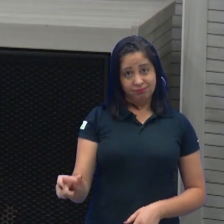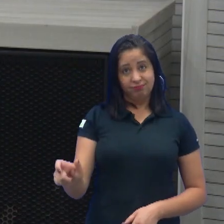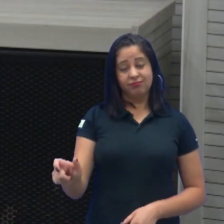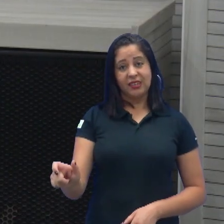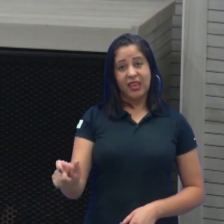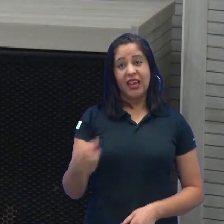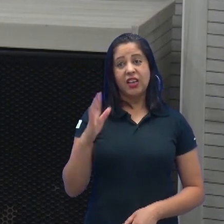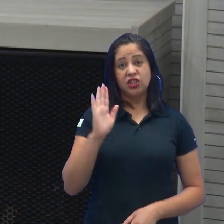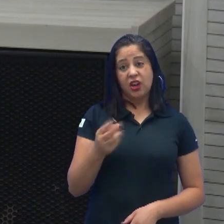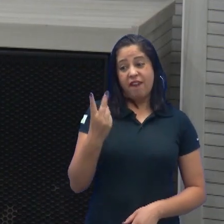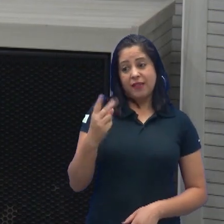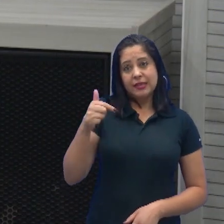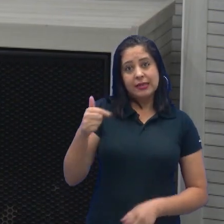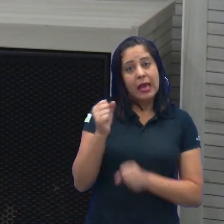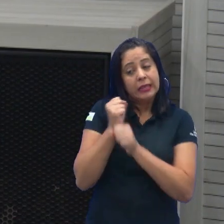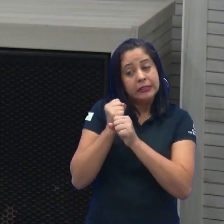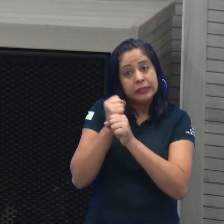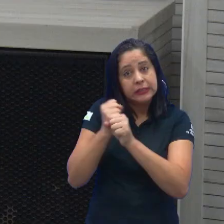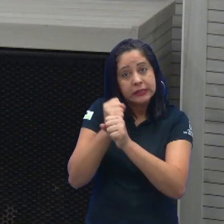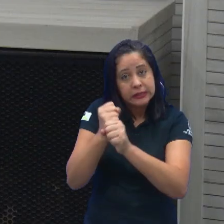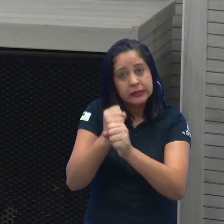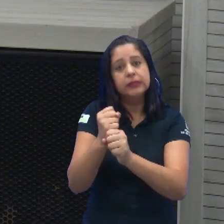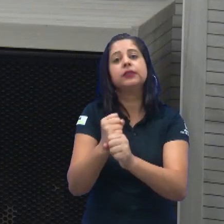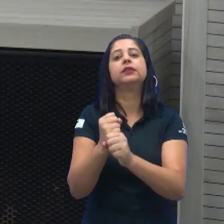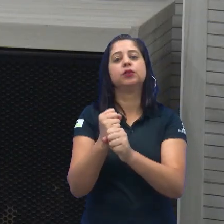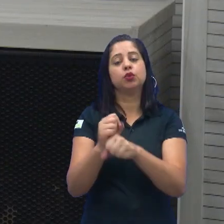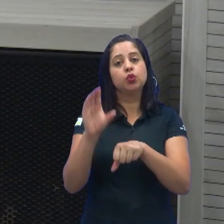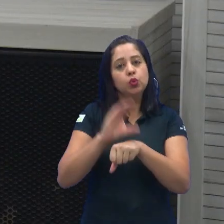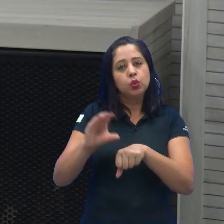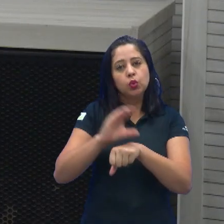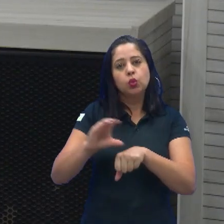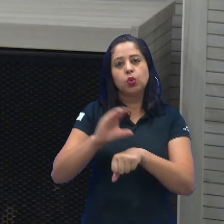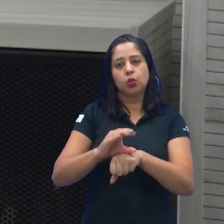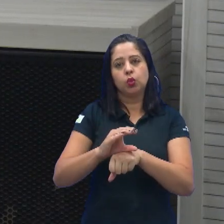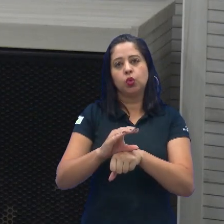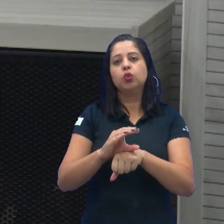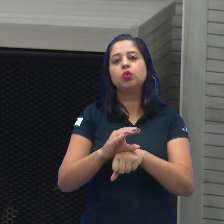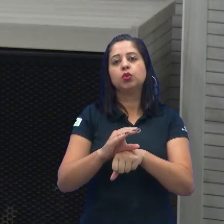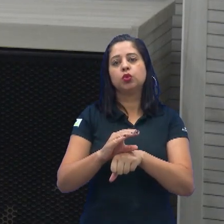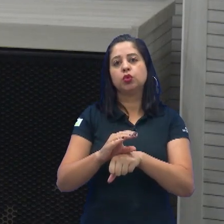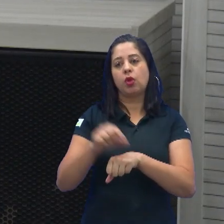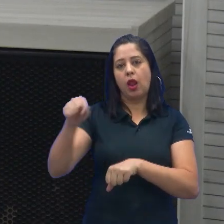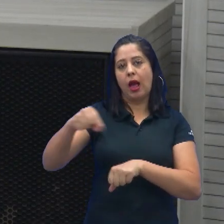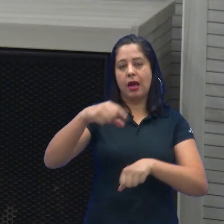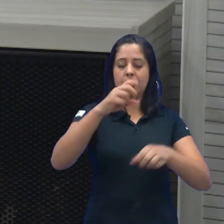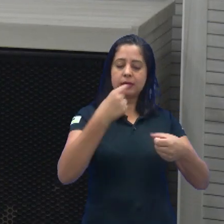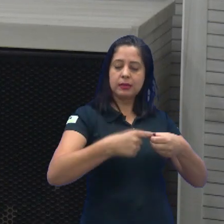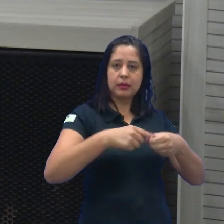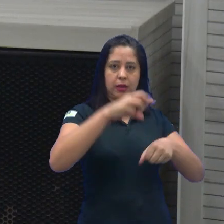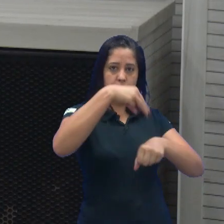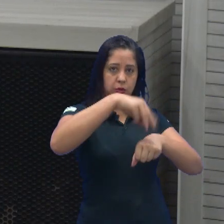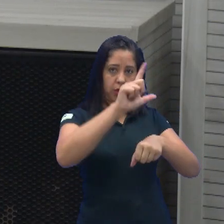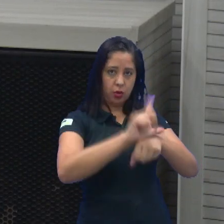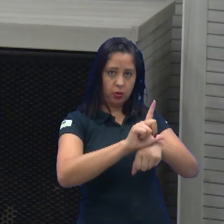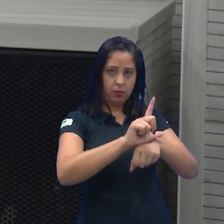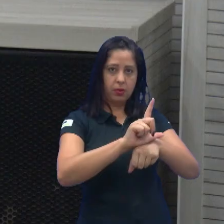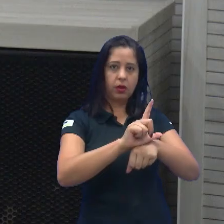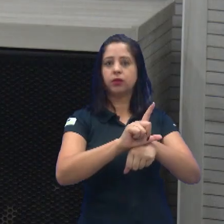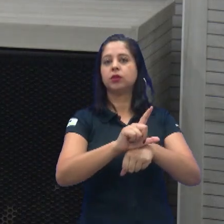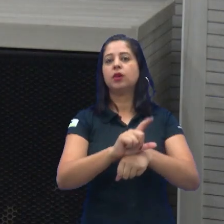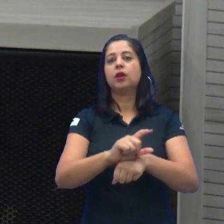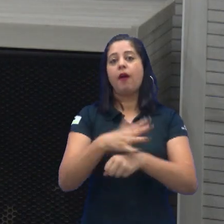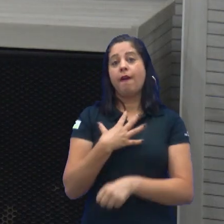27 anos, terminou o curso de administração escolar e foi aprovado como diretor efetivo na cidade de Monteiro Lobato. Deixou as filhas Antonieta